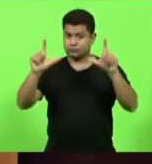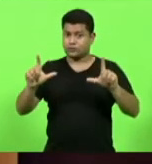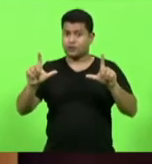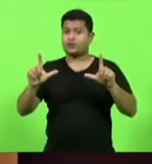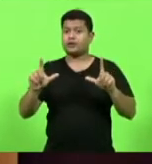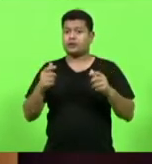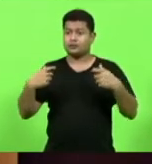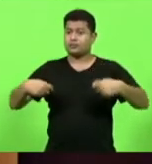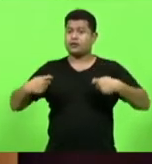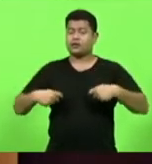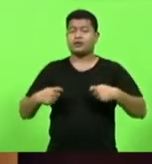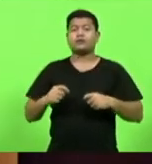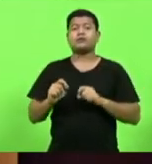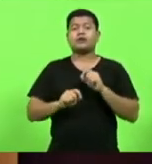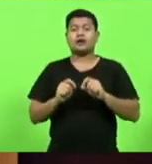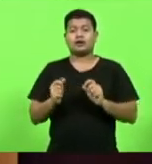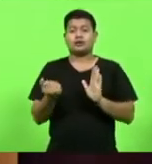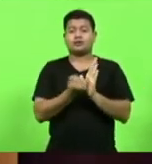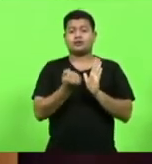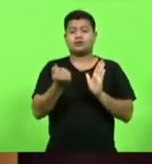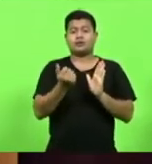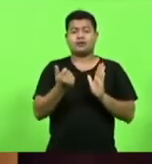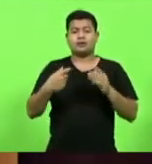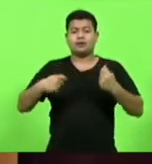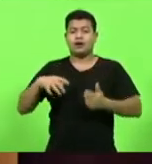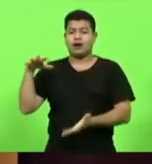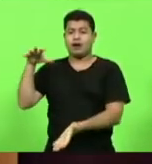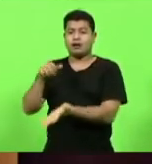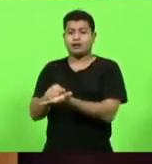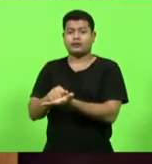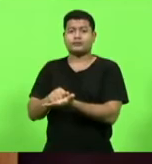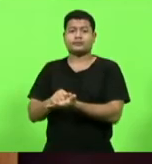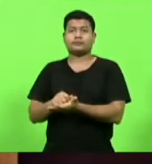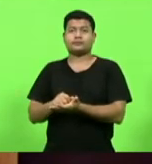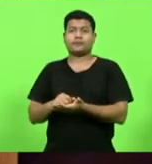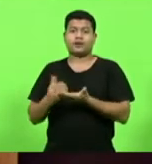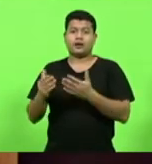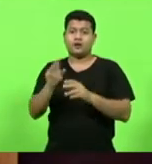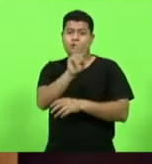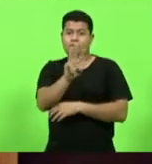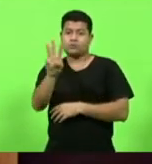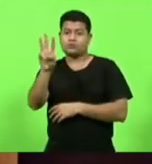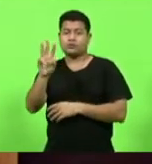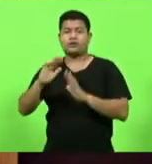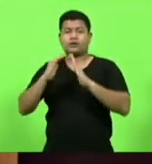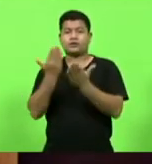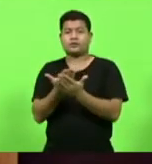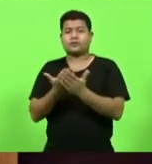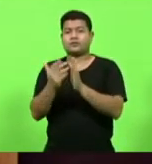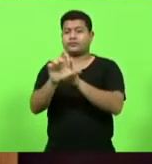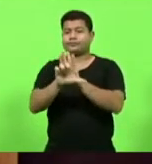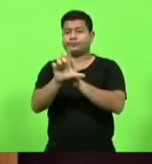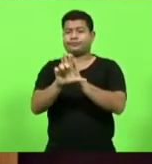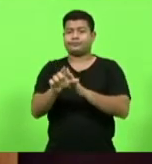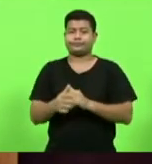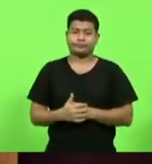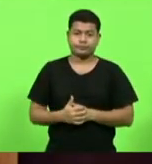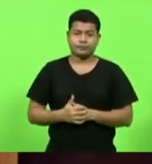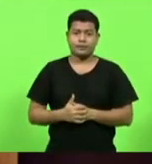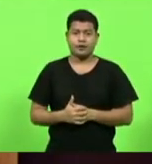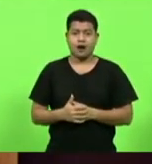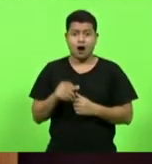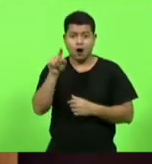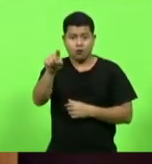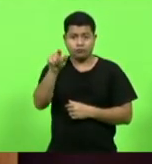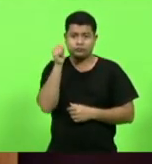certificado, é preciso que as inscrições sejam feitas no site da Escola do Legislativo. Mulher,